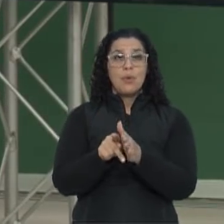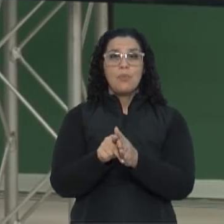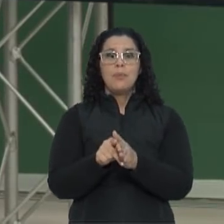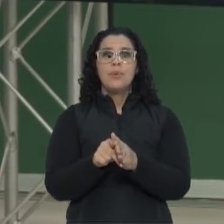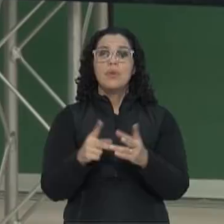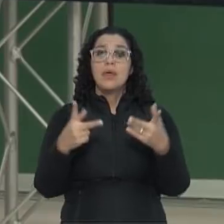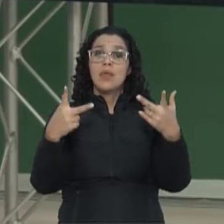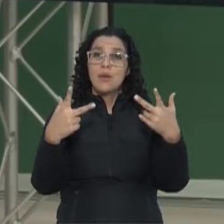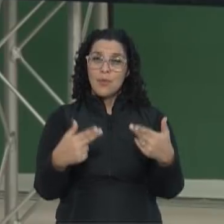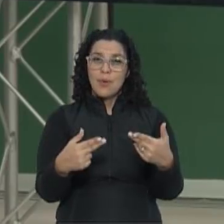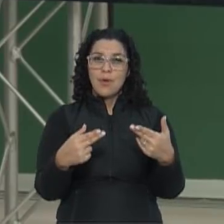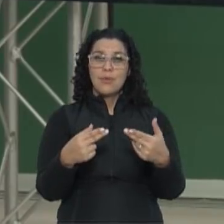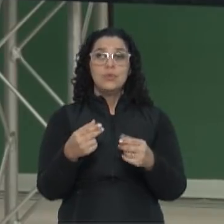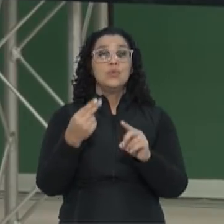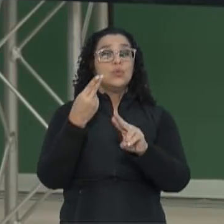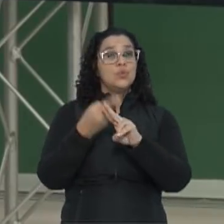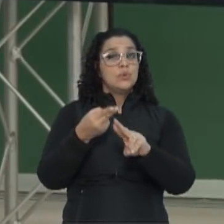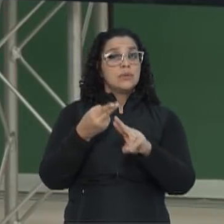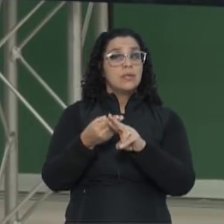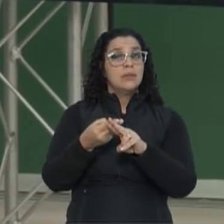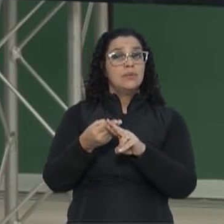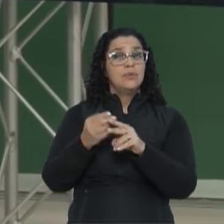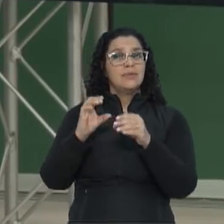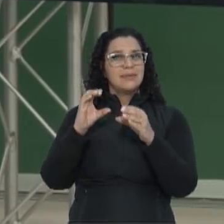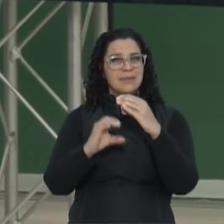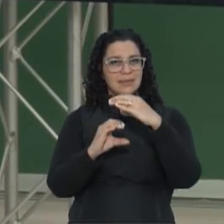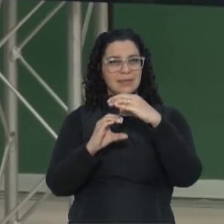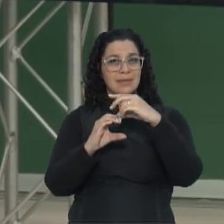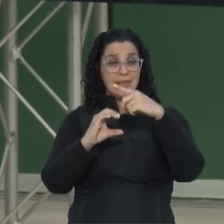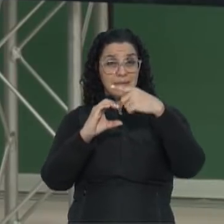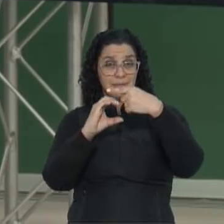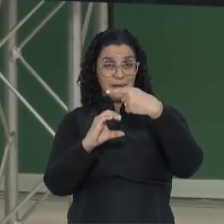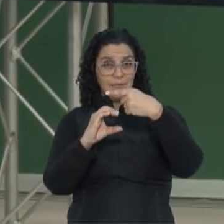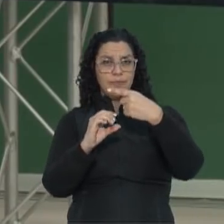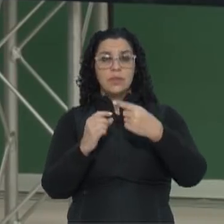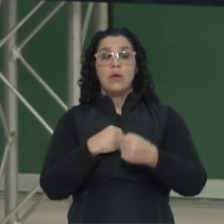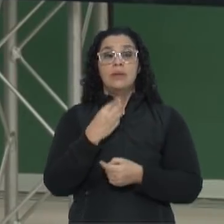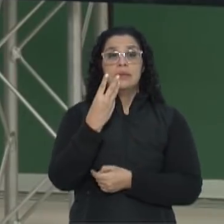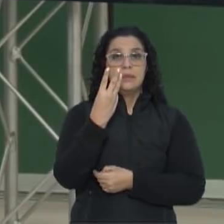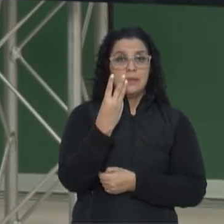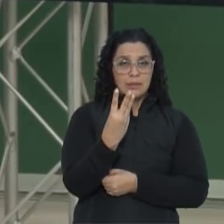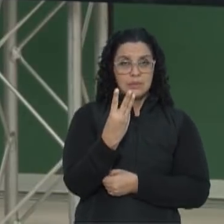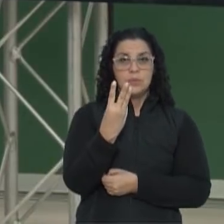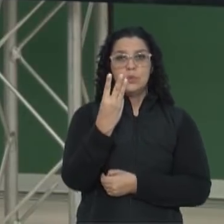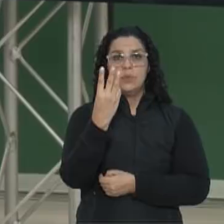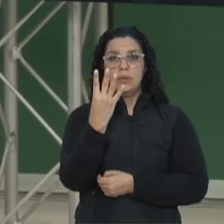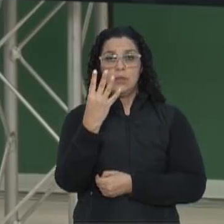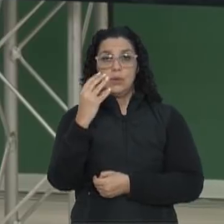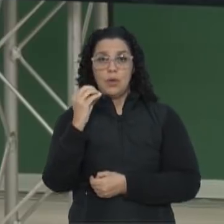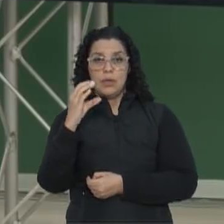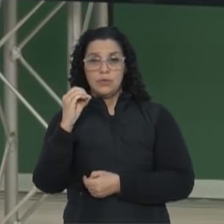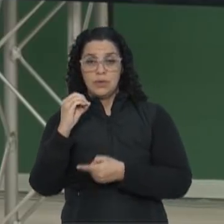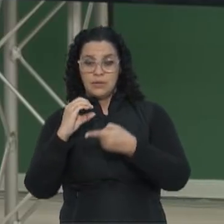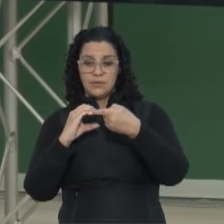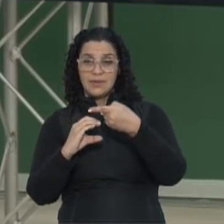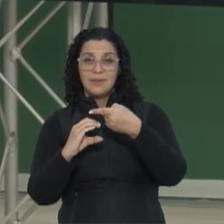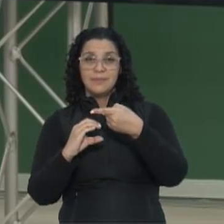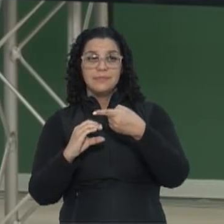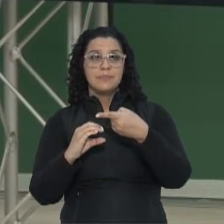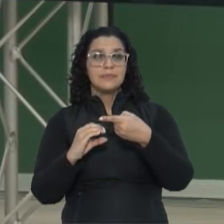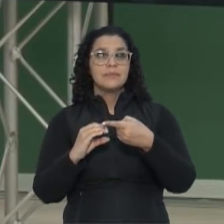com centésimo no denominador. Então, ficaria o quê? 3.400 centésimos. Realmente, se eu